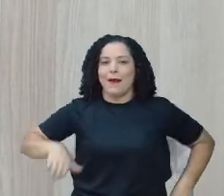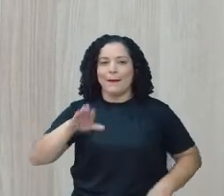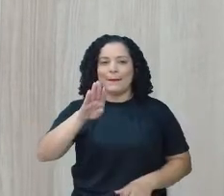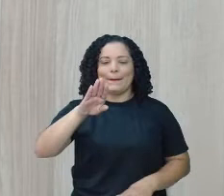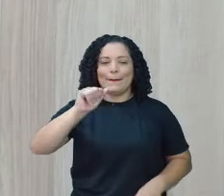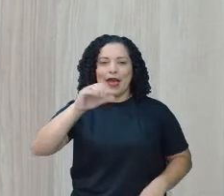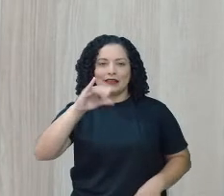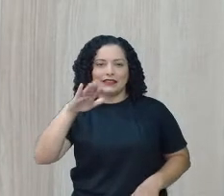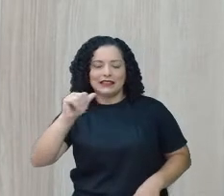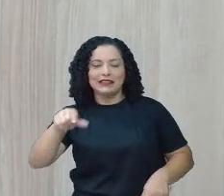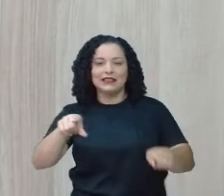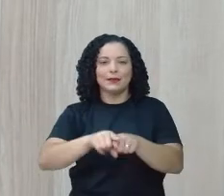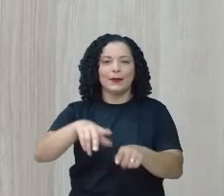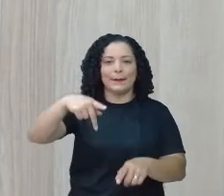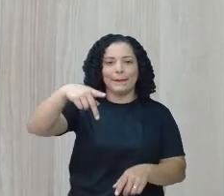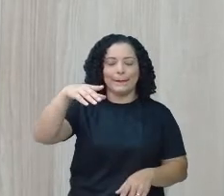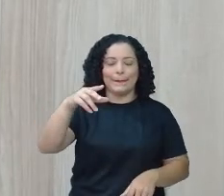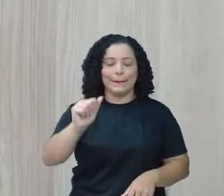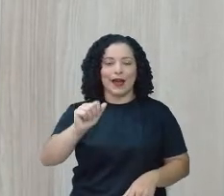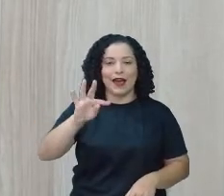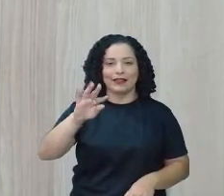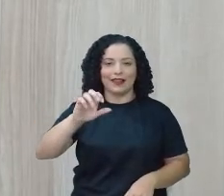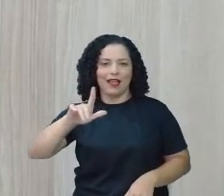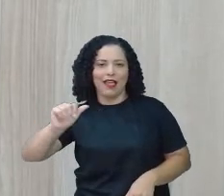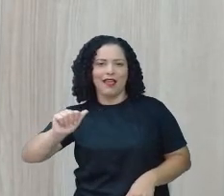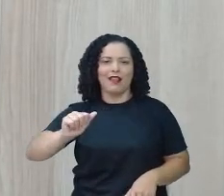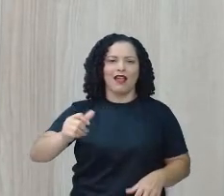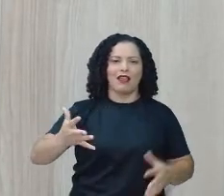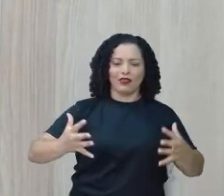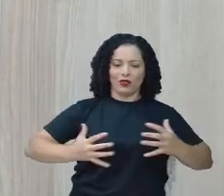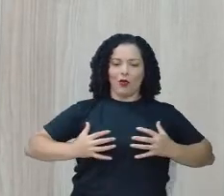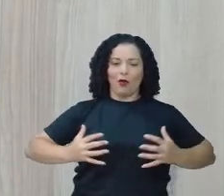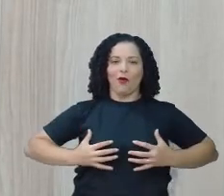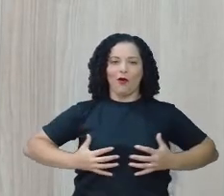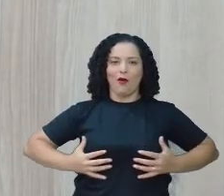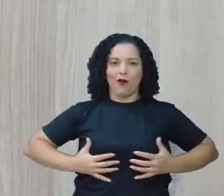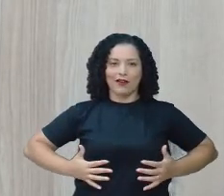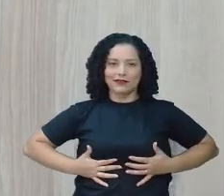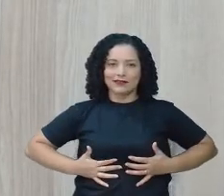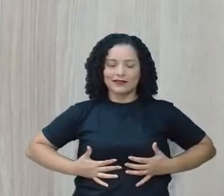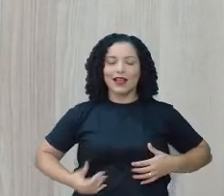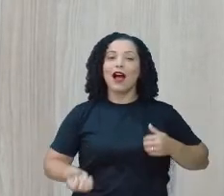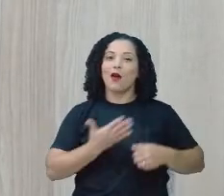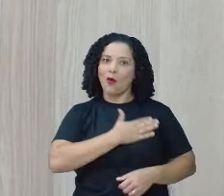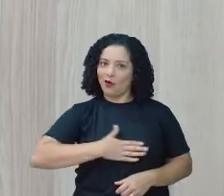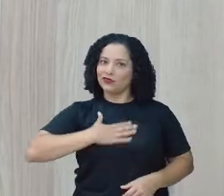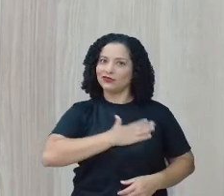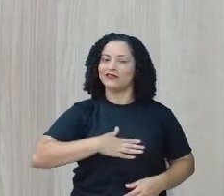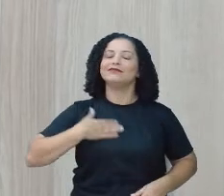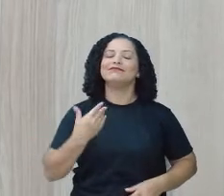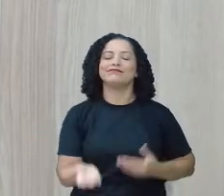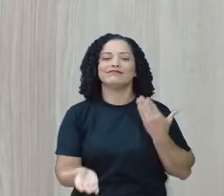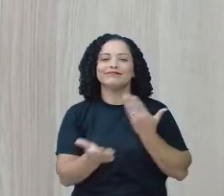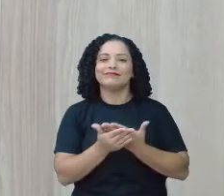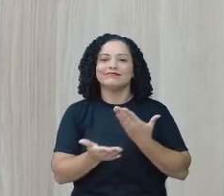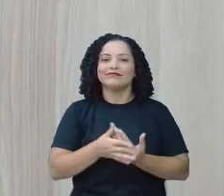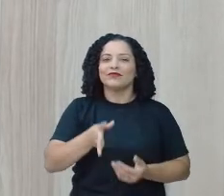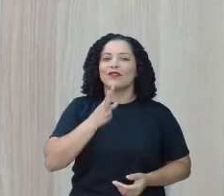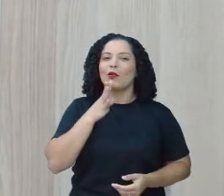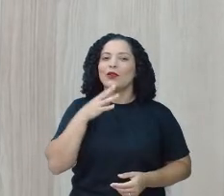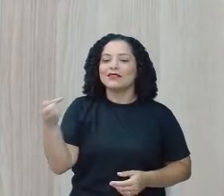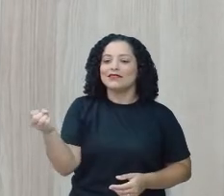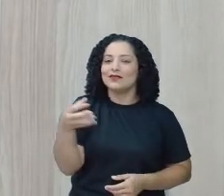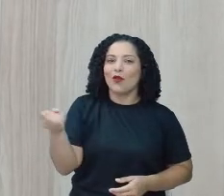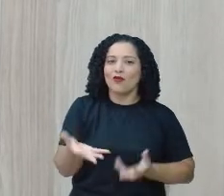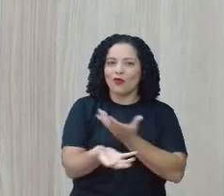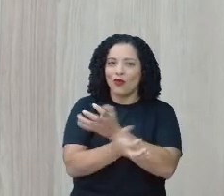patela, Evelyn também o tórax. Então eles estão interagindo, estão gostando muito da aula, porque estão conhecendo também novos ossos, viu,